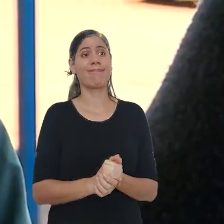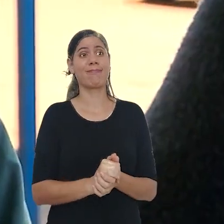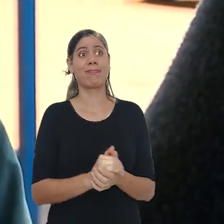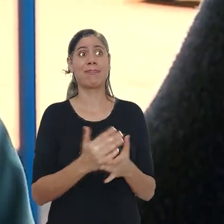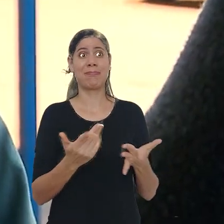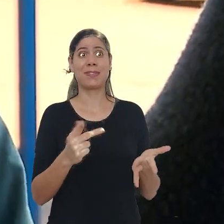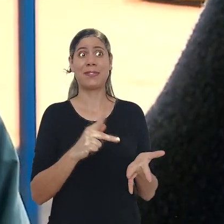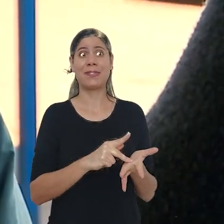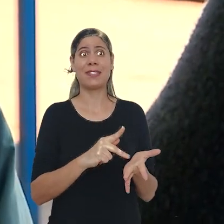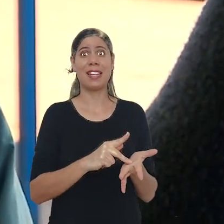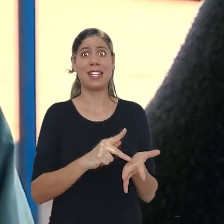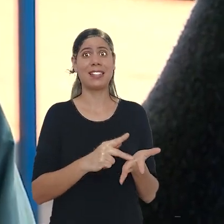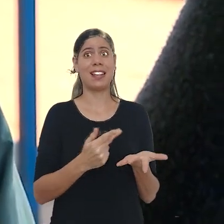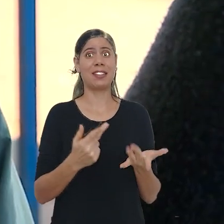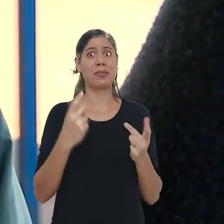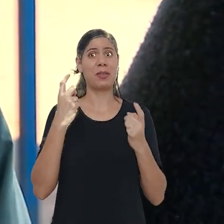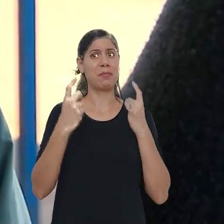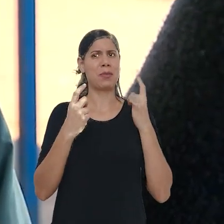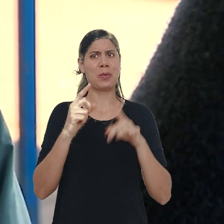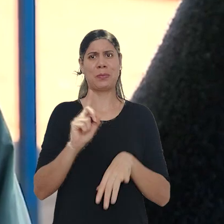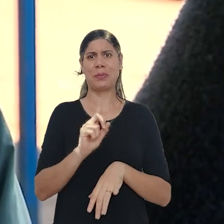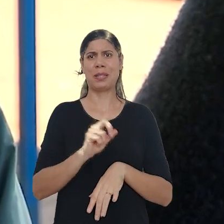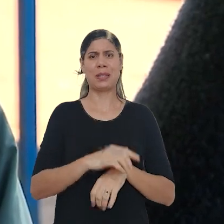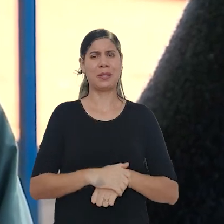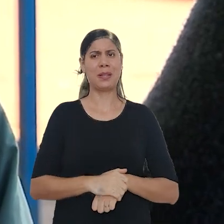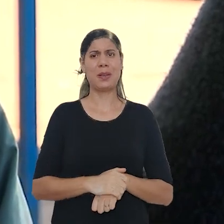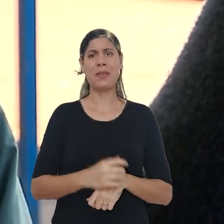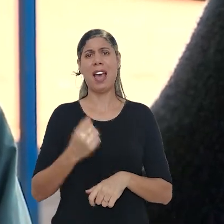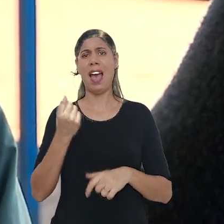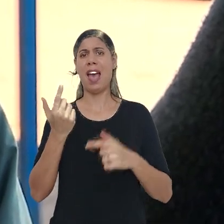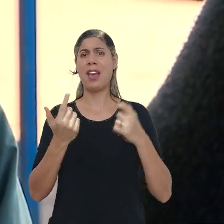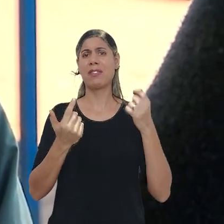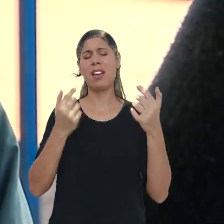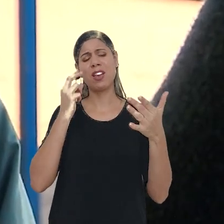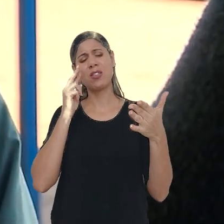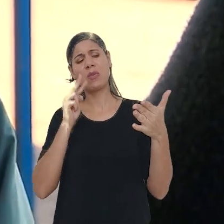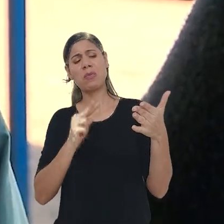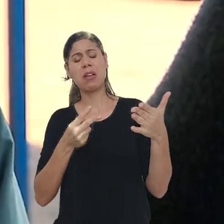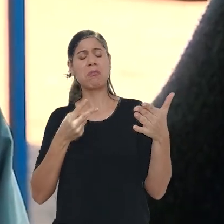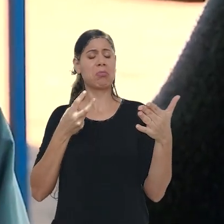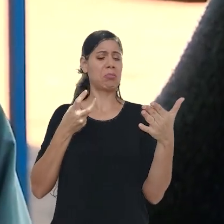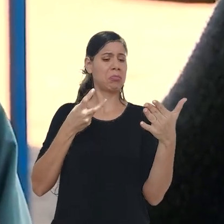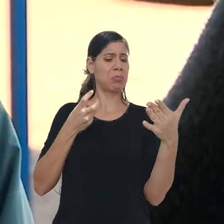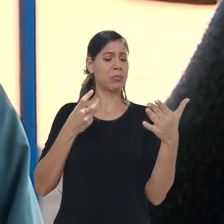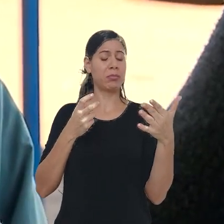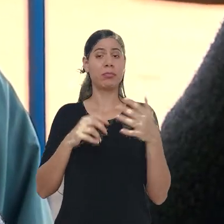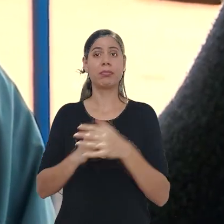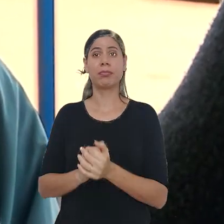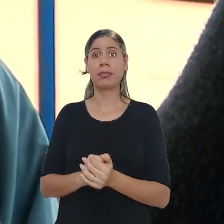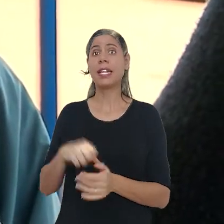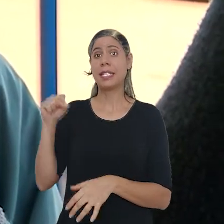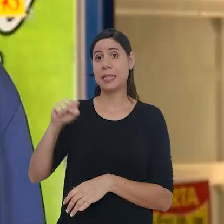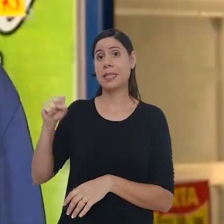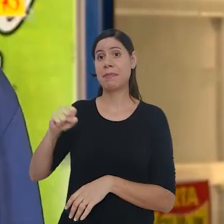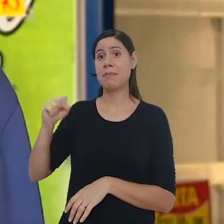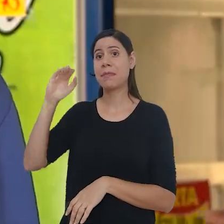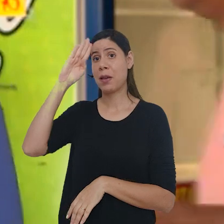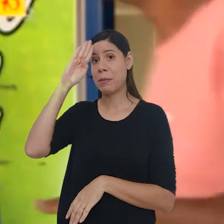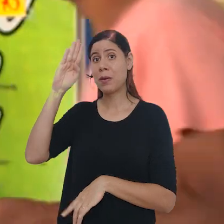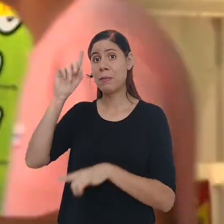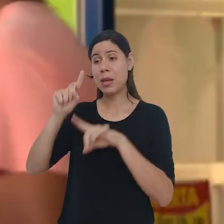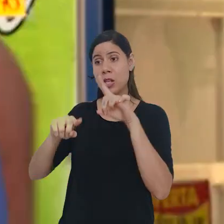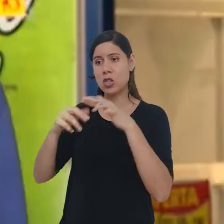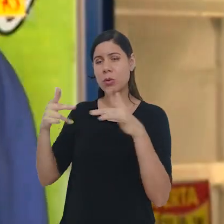Olha, moça, sinceramente, não me preocupo muito não. De vez em quando eu até faço isso, né?